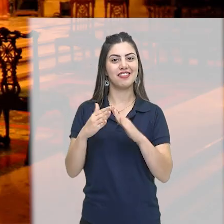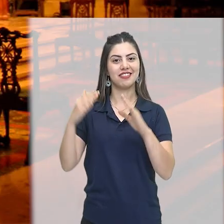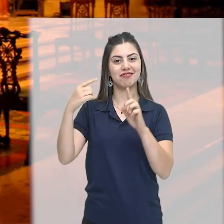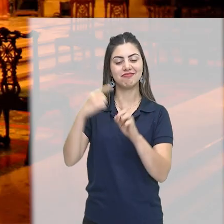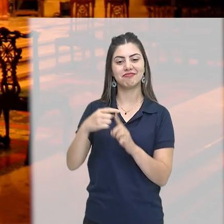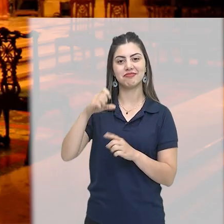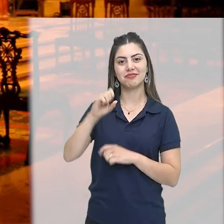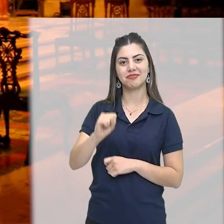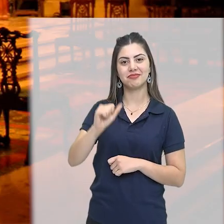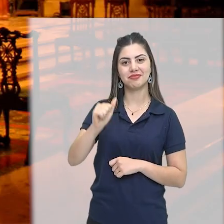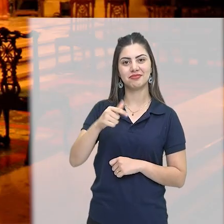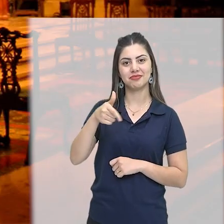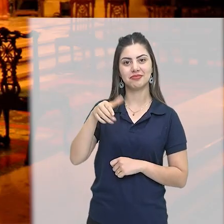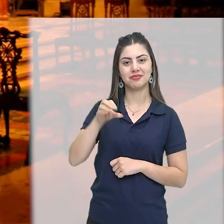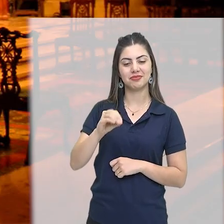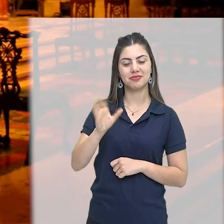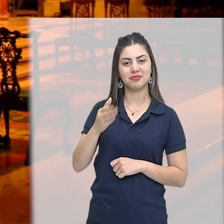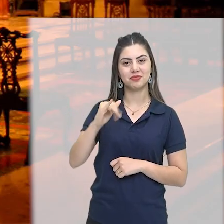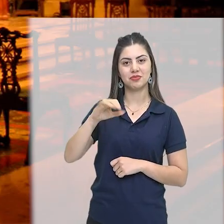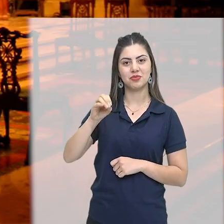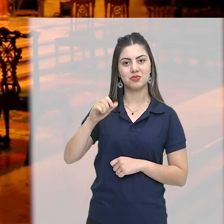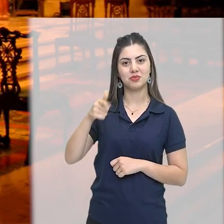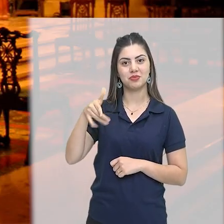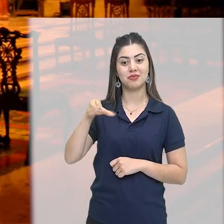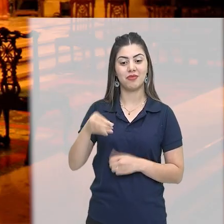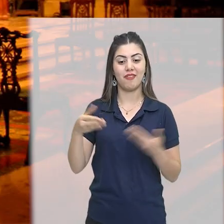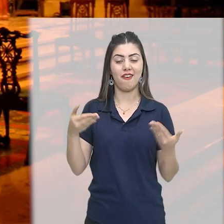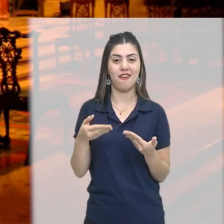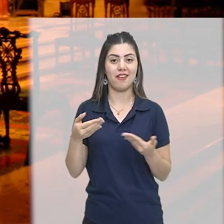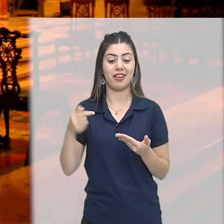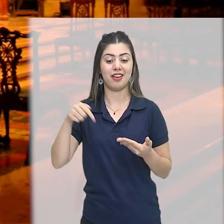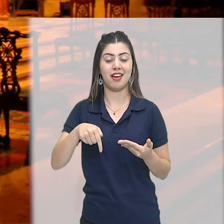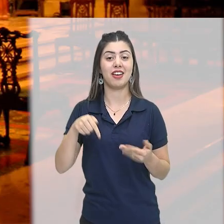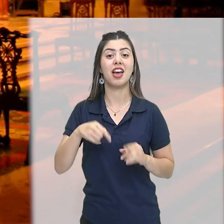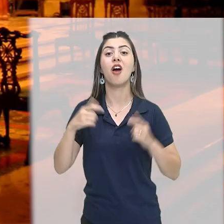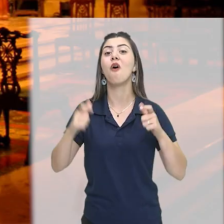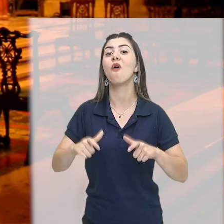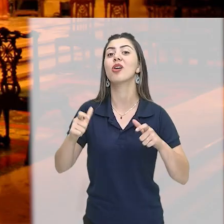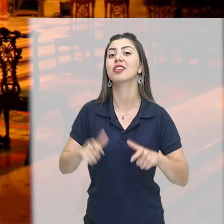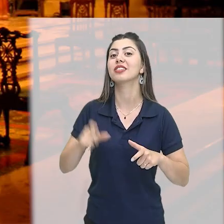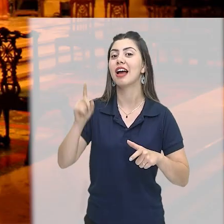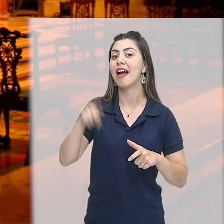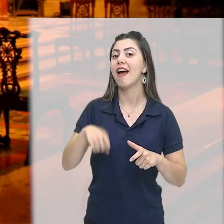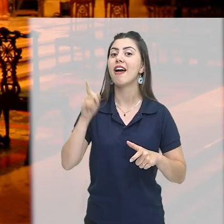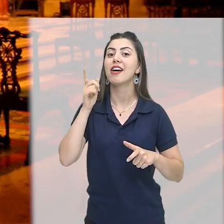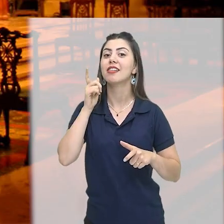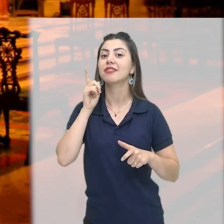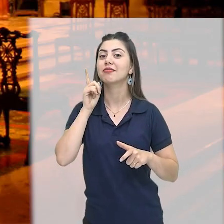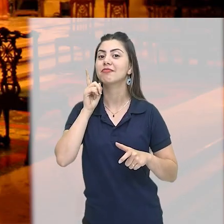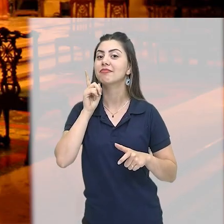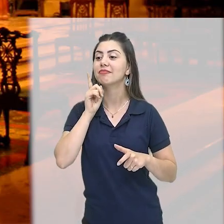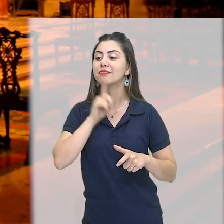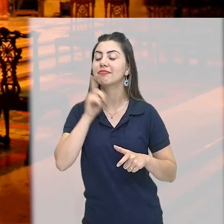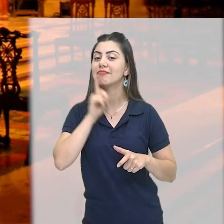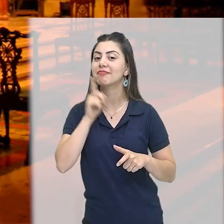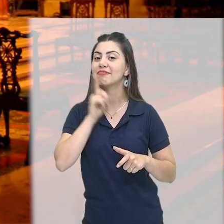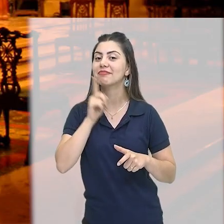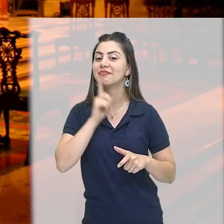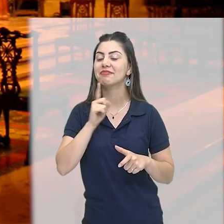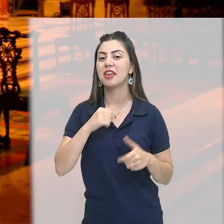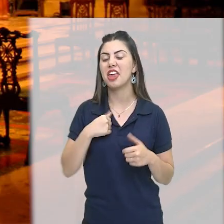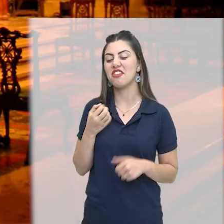João Divino, aqui em Nova York, nos Estados Unidos. Viajei muito, porque a aula de hoje é